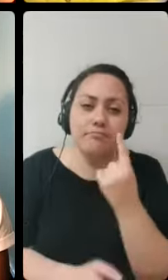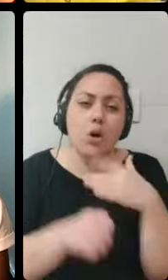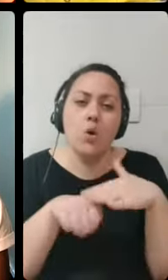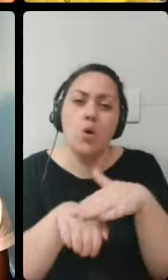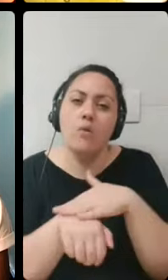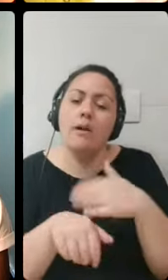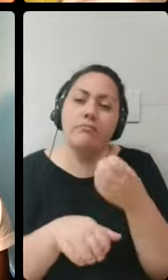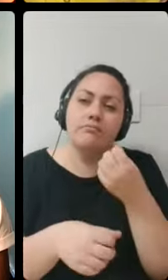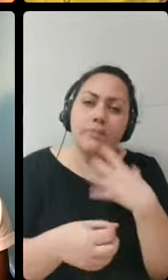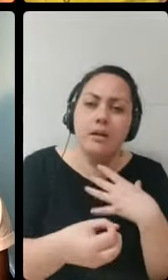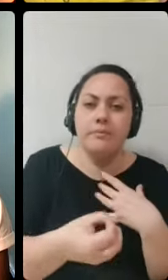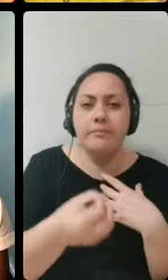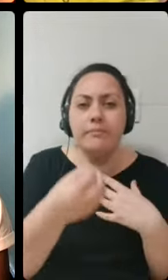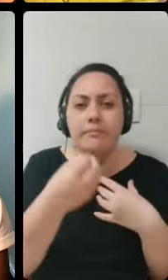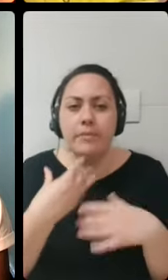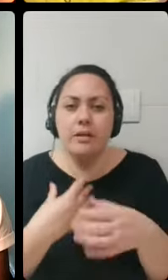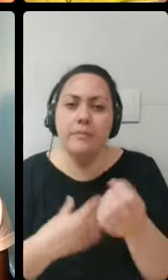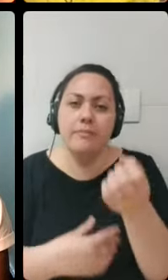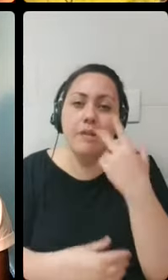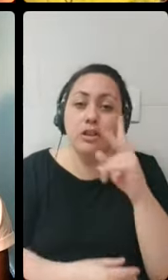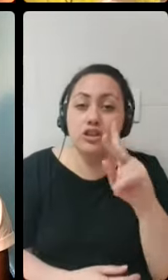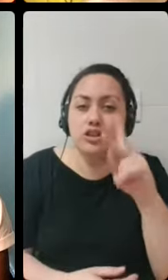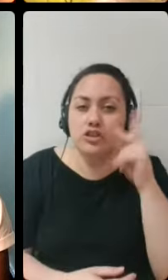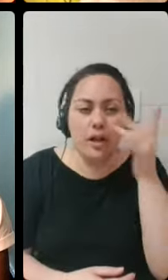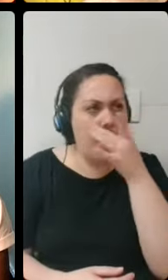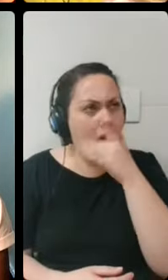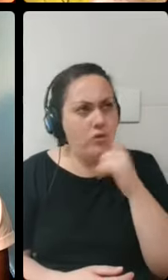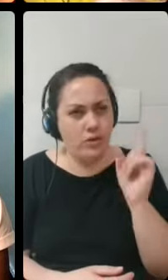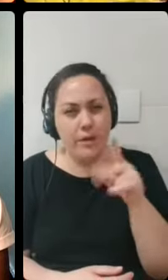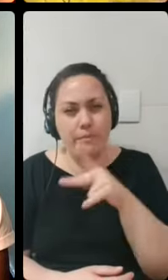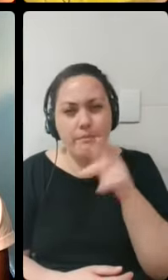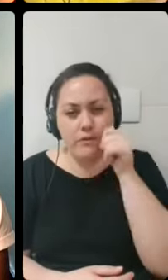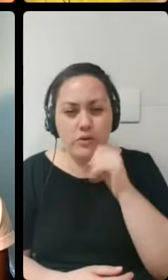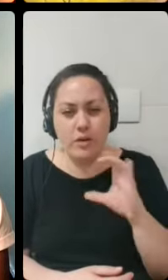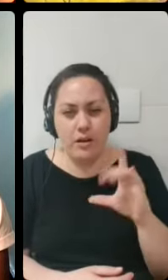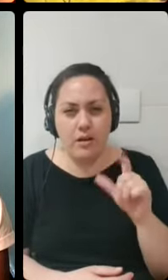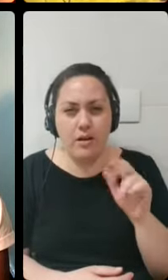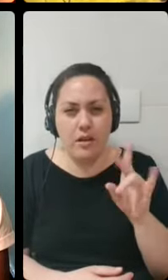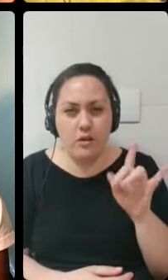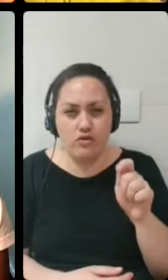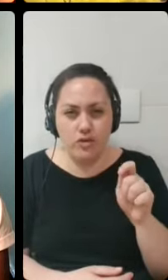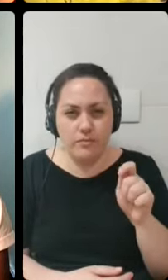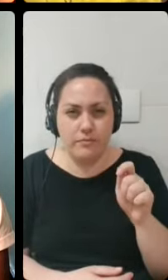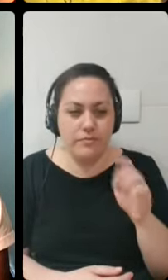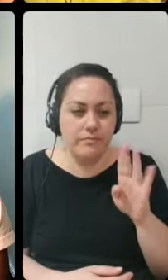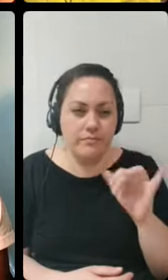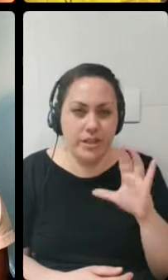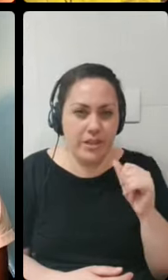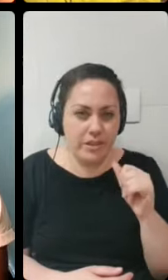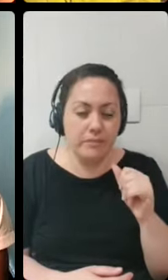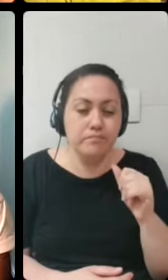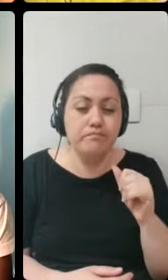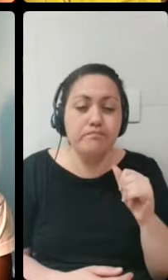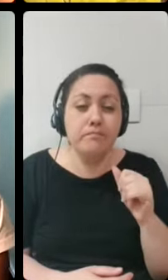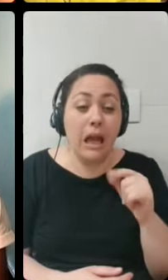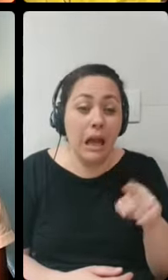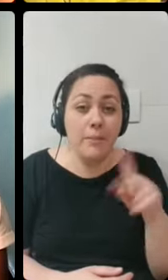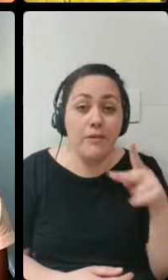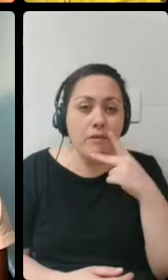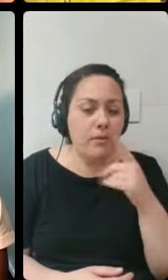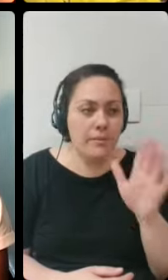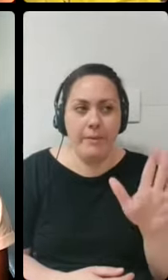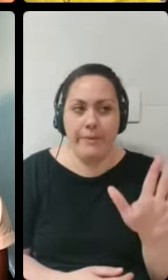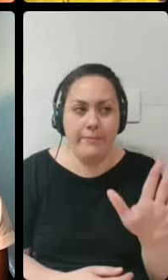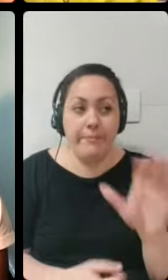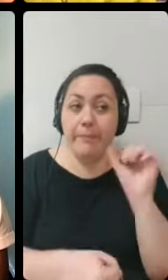aos pouquinhos algumas histórias. Acho que foi até para a prof. Cláudia Bica. Que aí, um dia, a prof. falou assim, não, agora vocês vão parar tudo que vocês estão fazendo. A gente